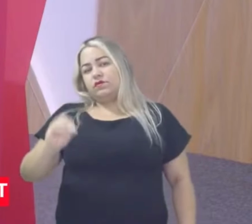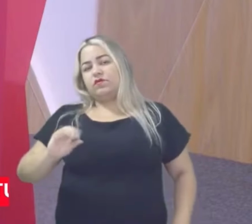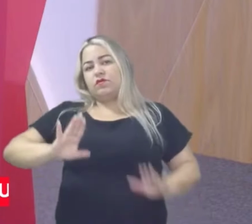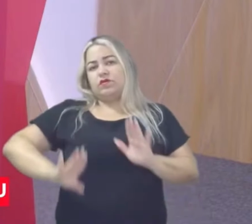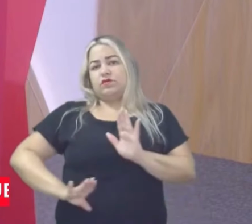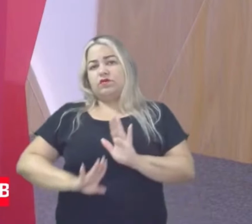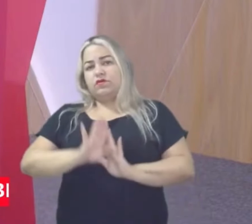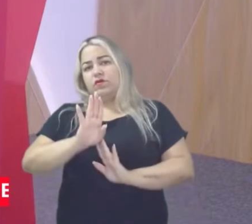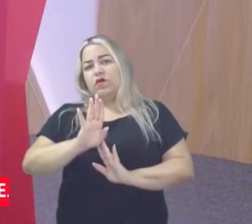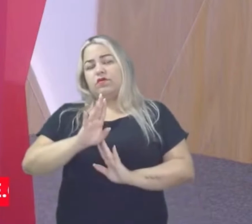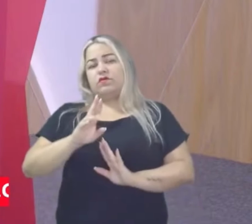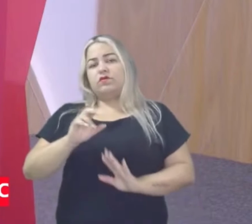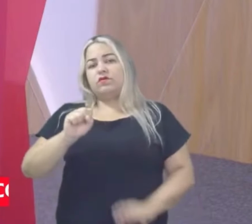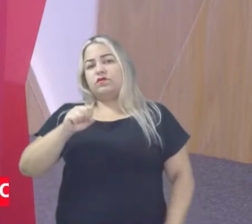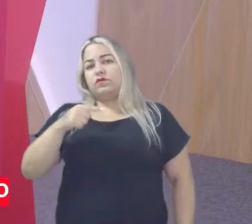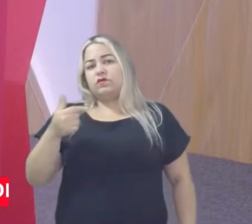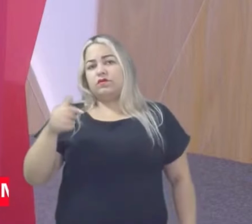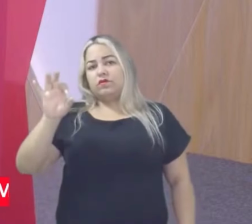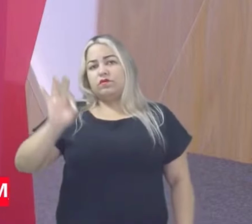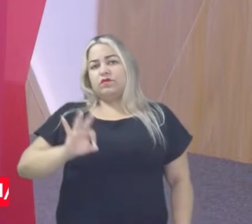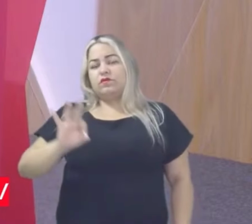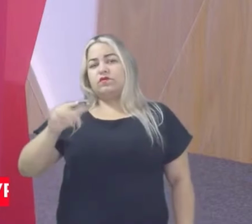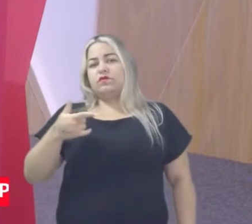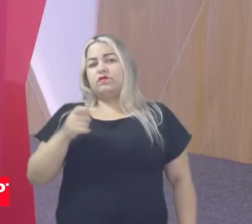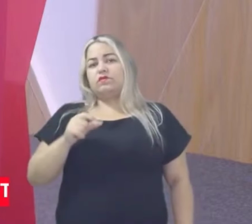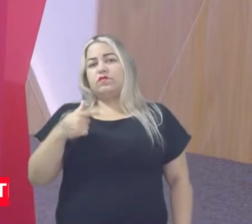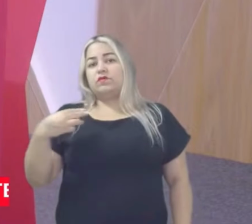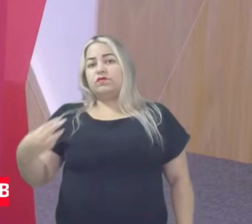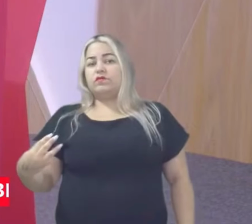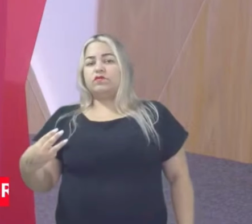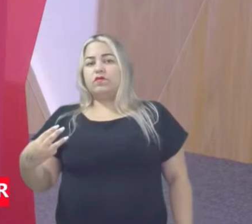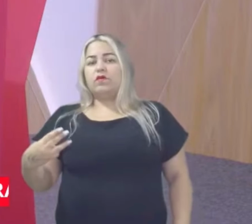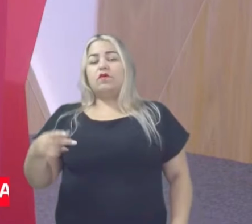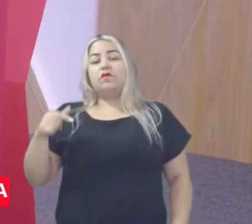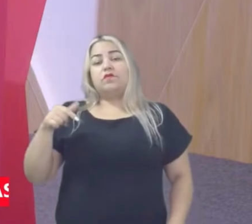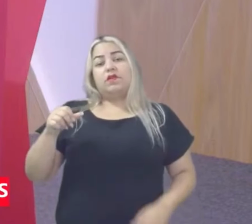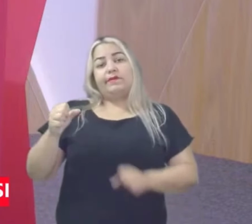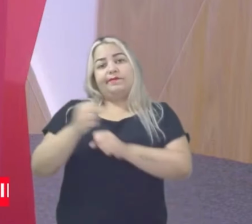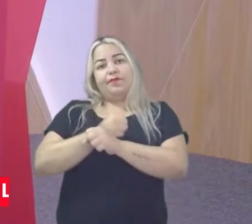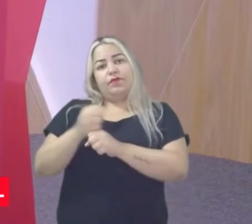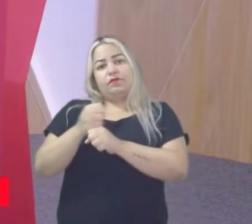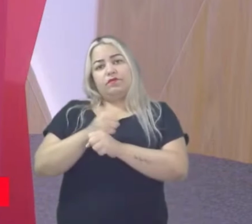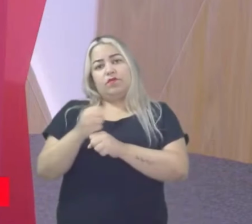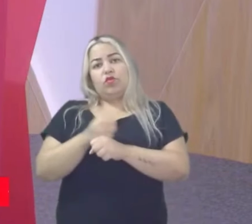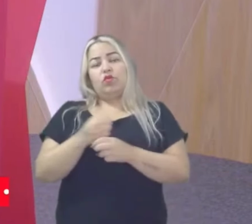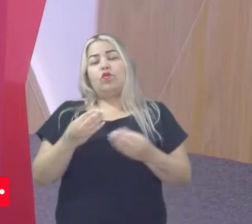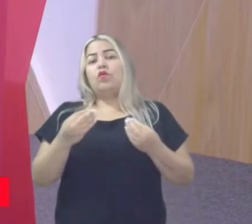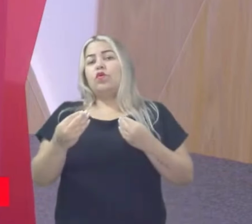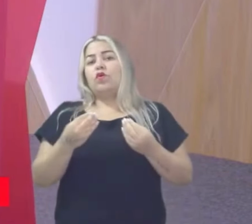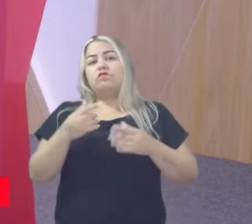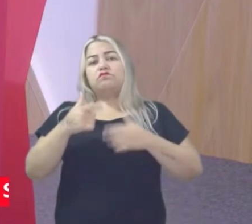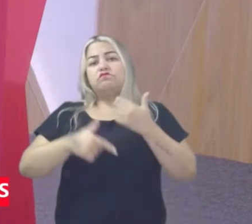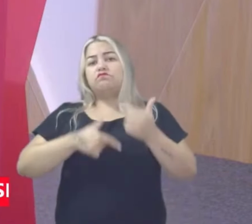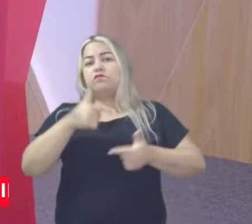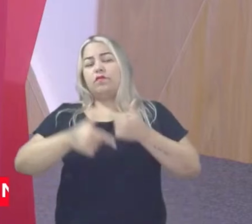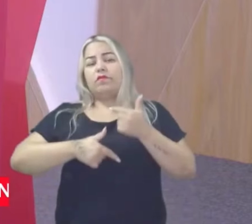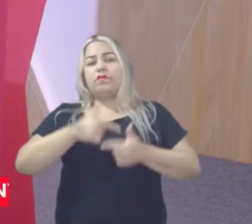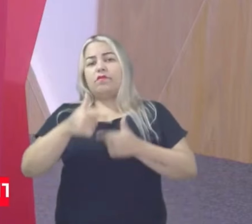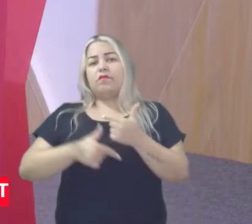cresceu 82% de 2023 para esse ano, né? Como atuar para diminuir